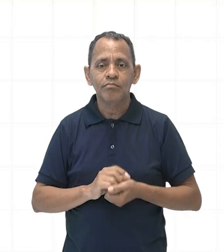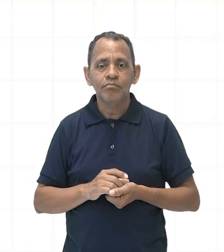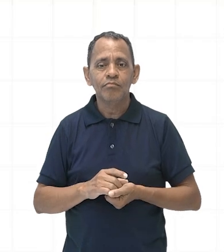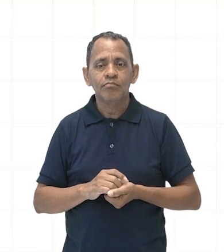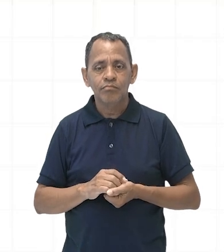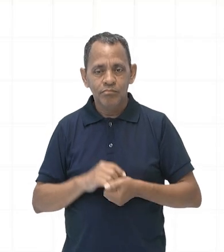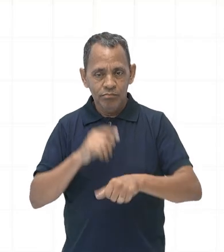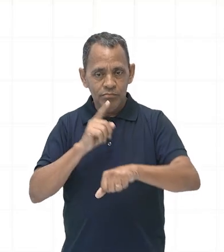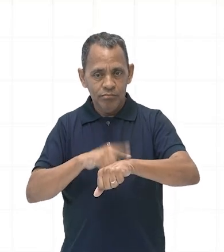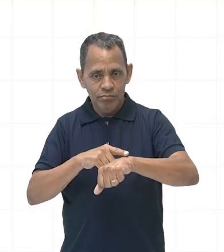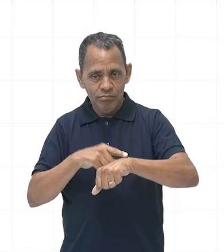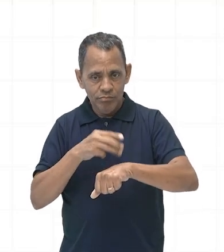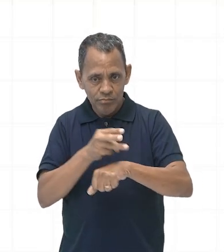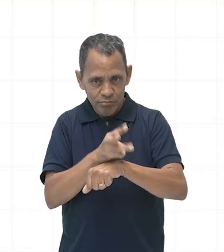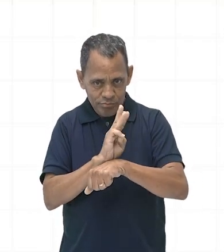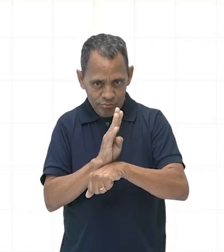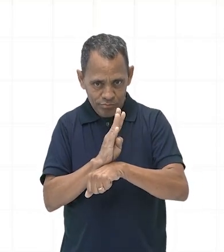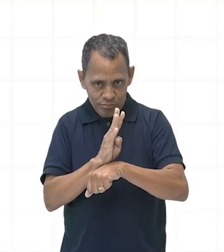agora?